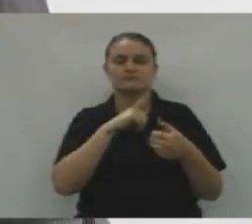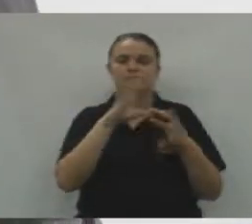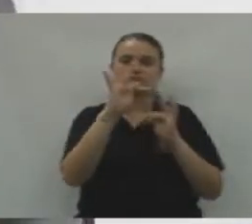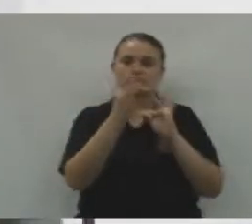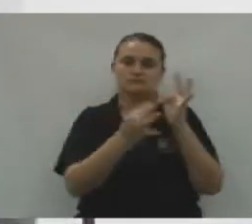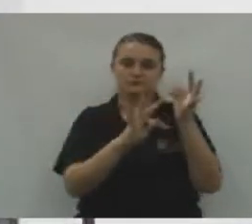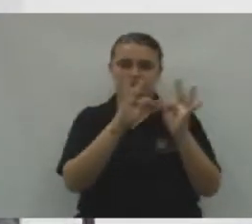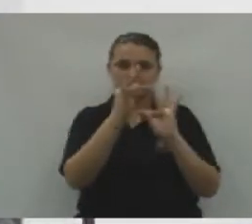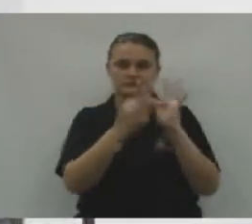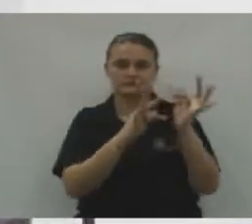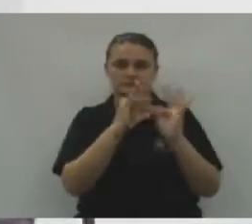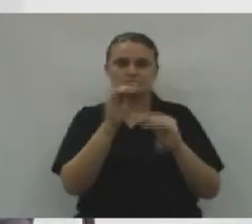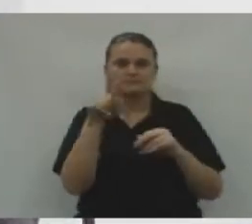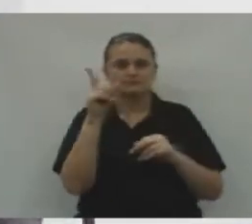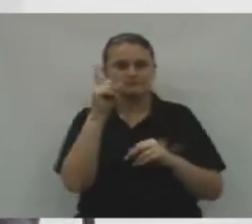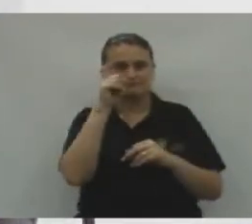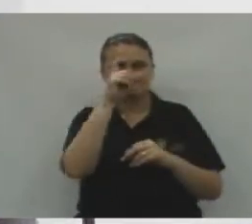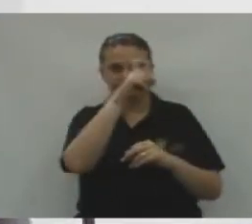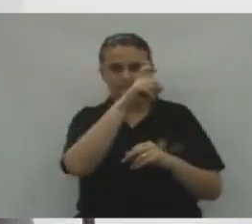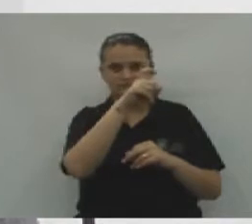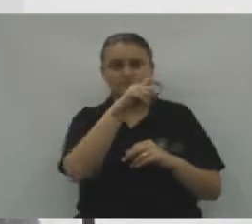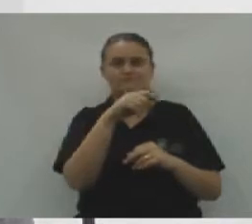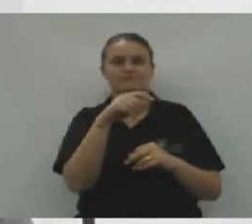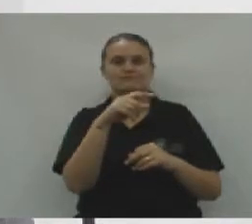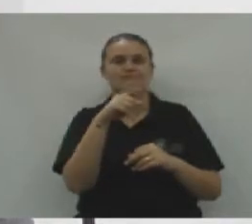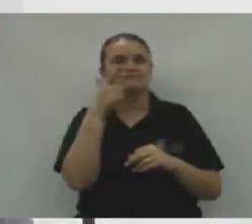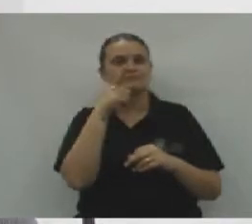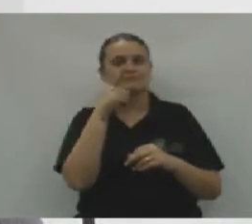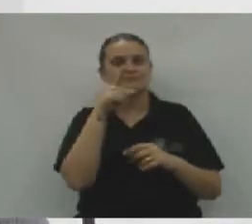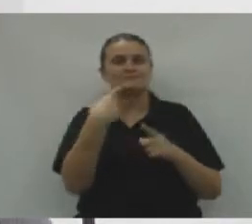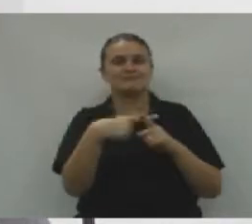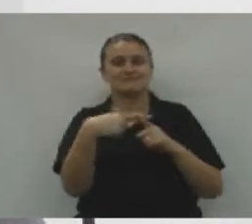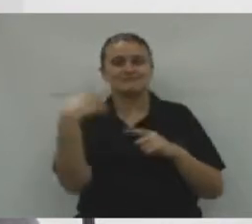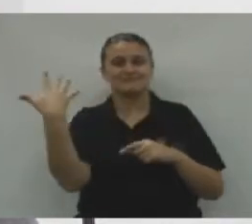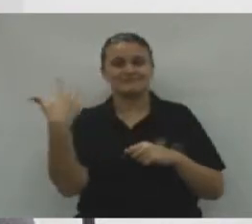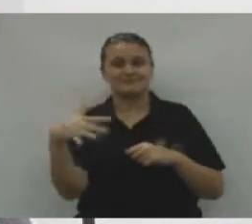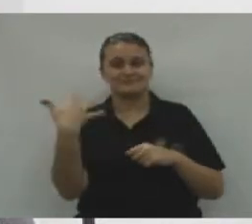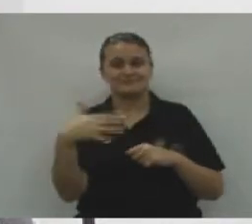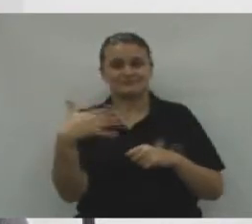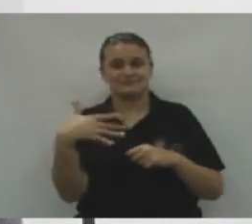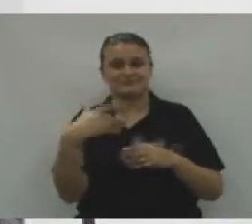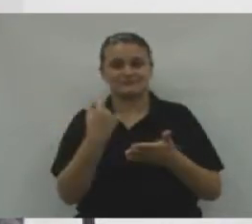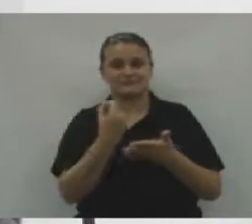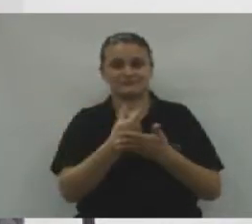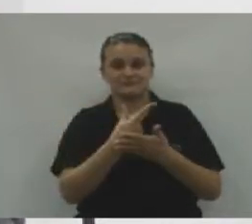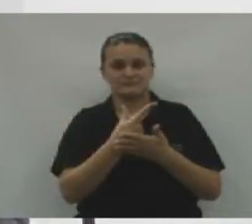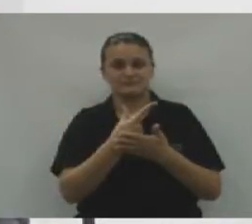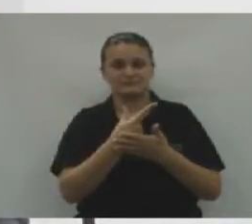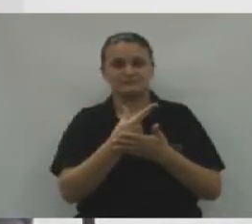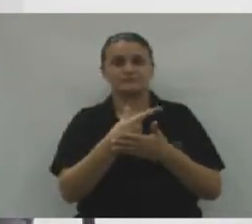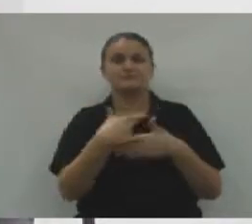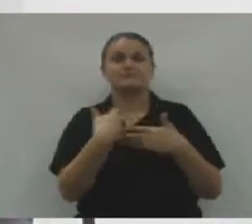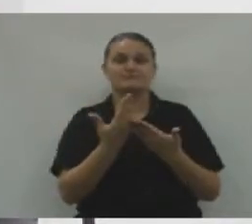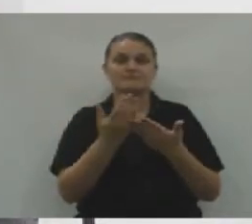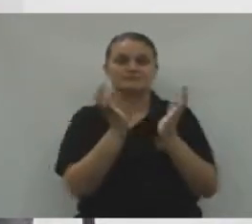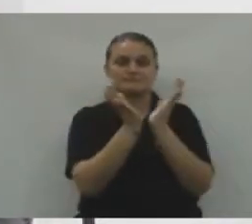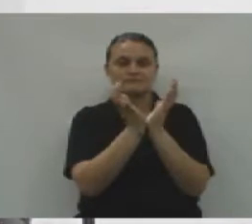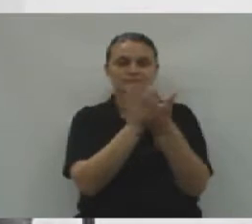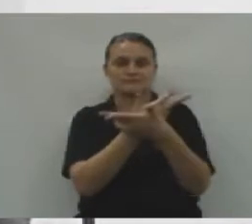que é difícil os produtores ter acesso por causa do custo dessa tecnologia. E a questão da olericultura para as